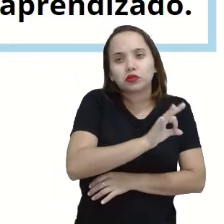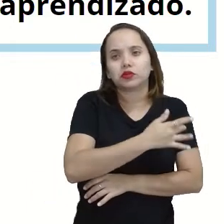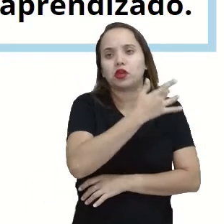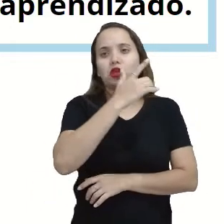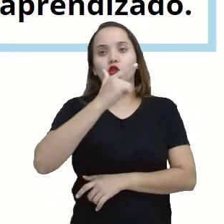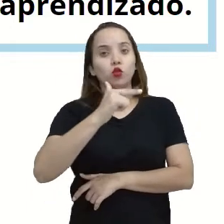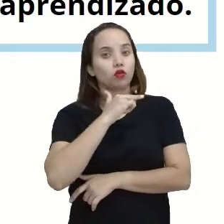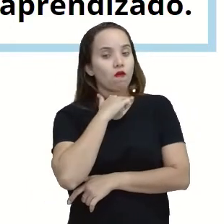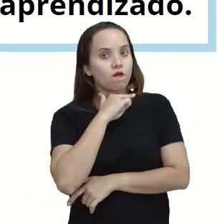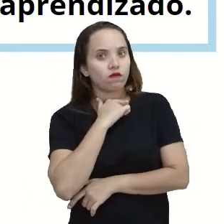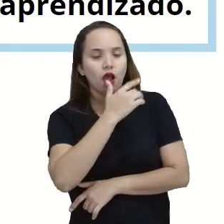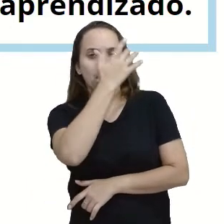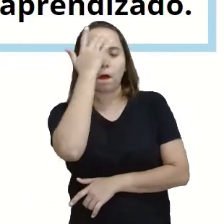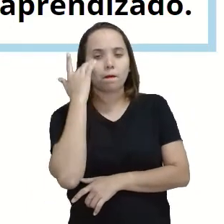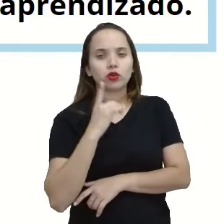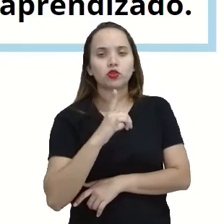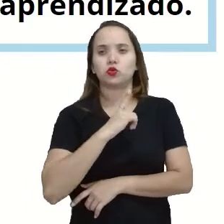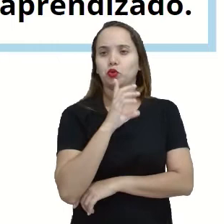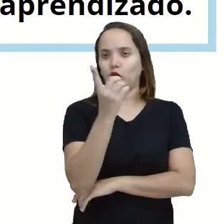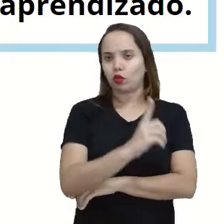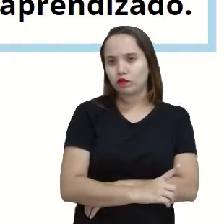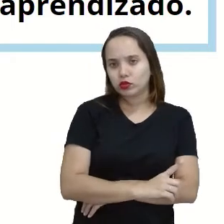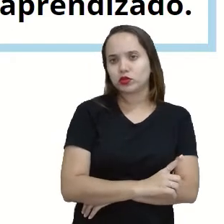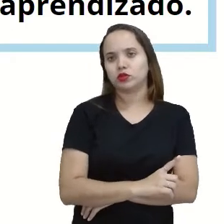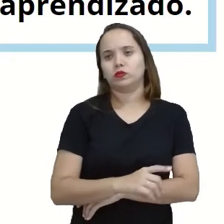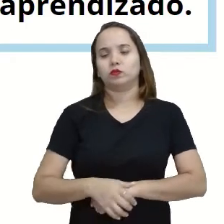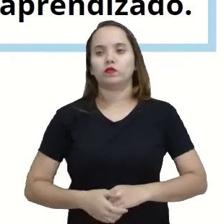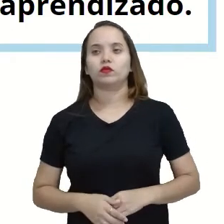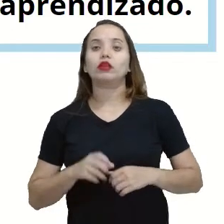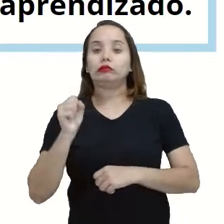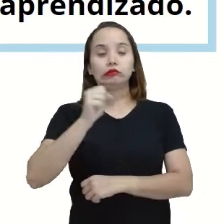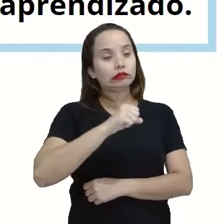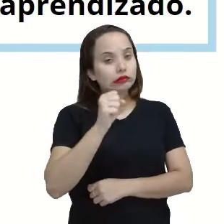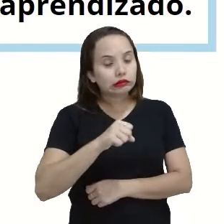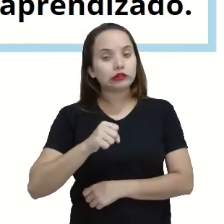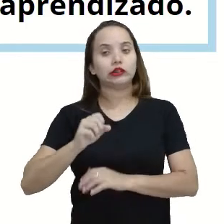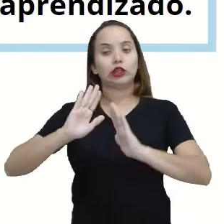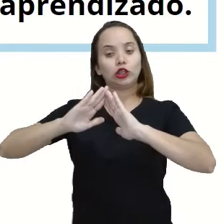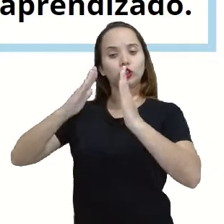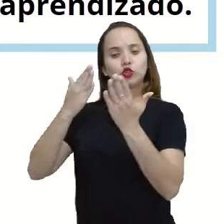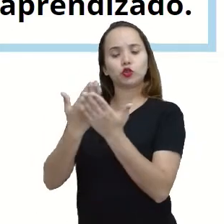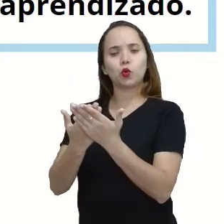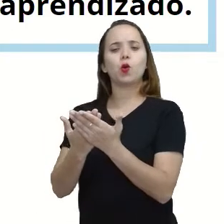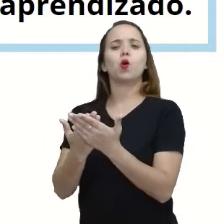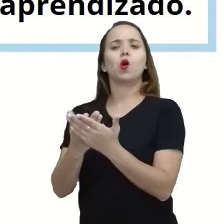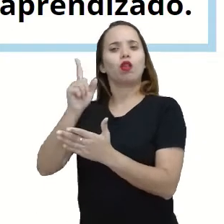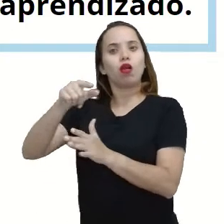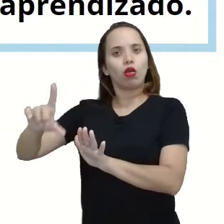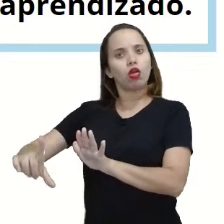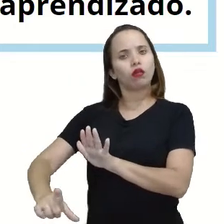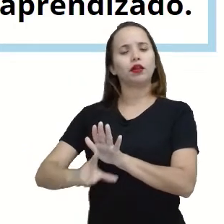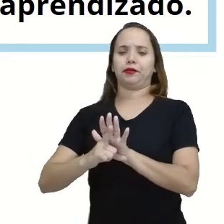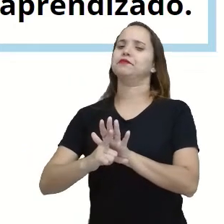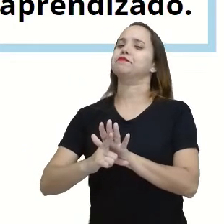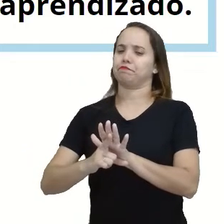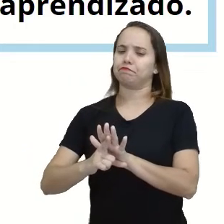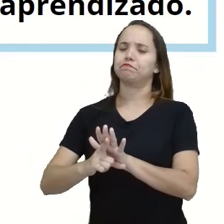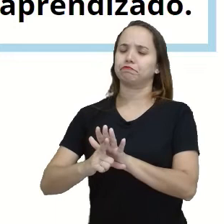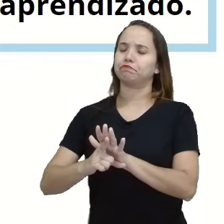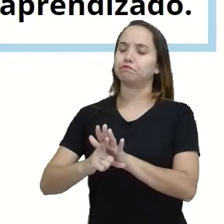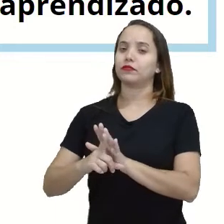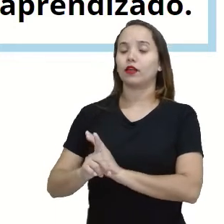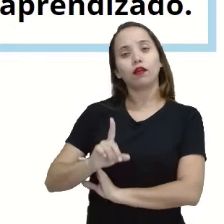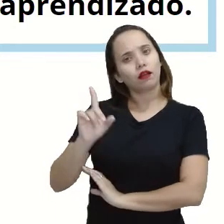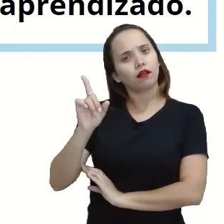imagem. Exatamente. E na escola, né, como a Yolanda falou, então na escola é lei, minha gente. Então, tá